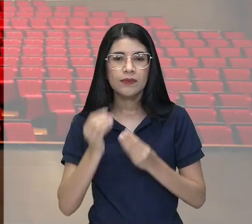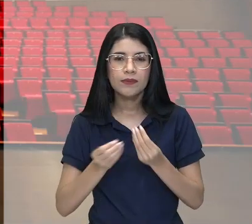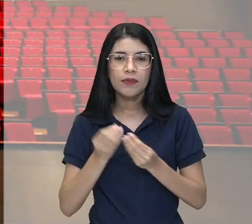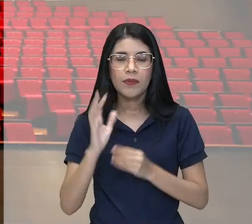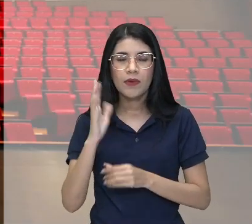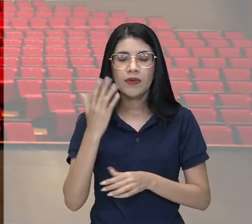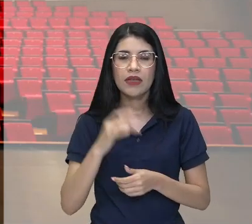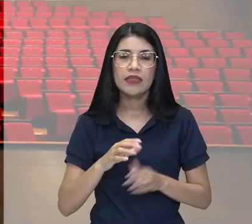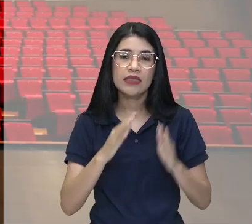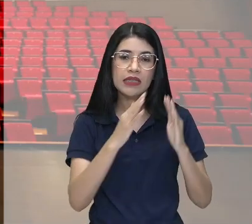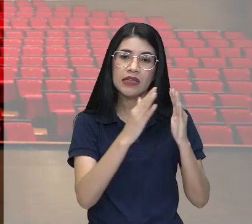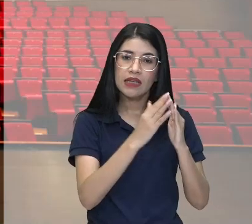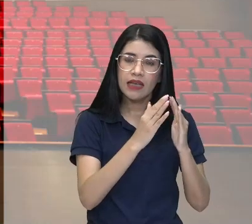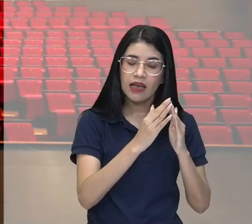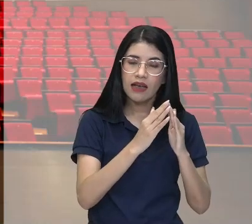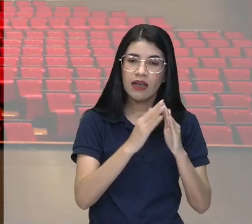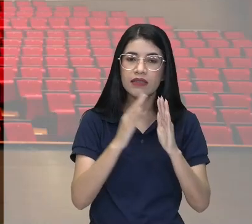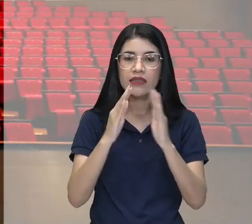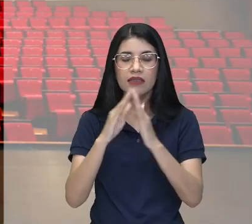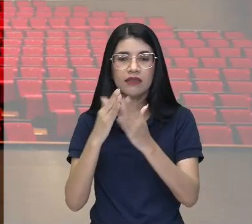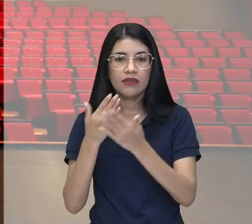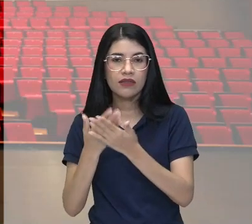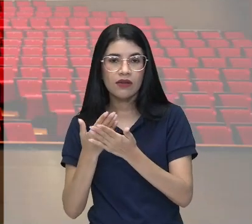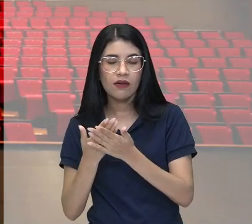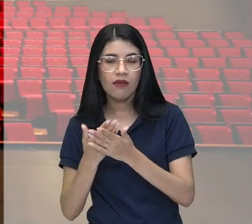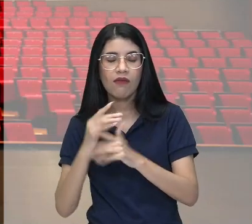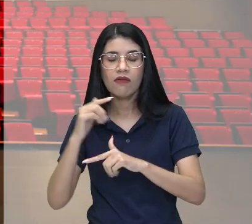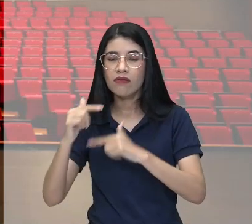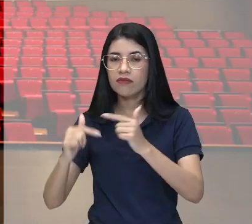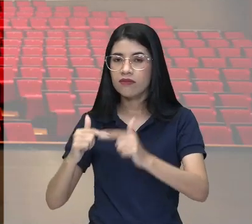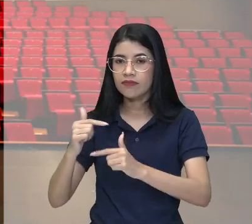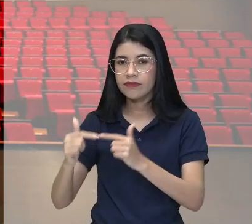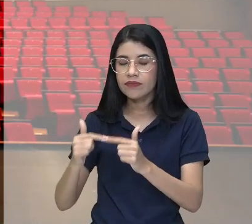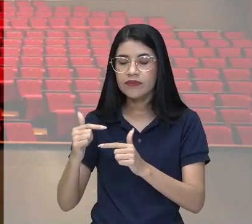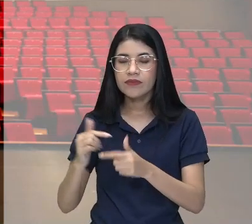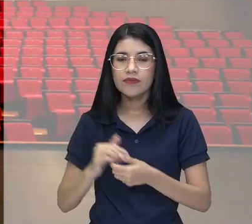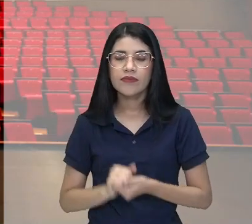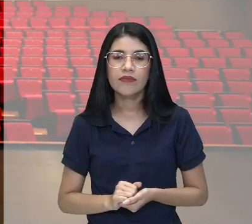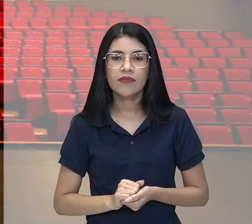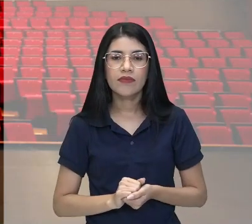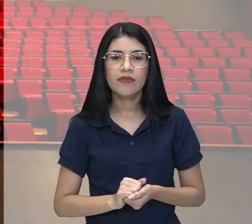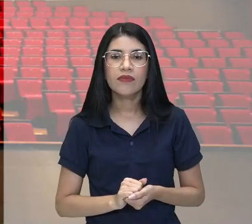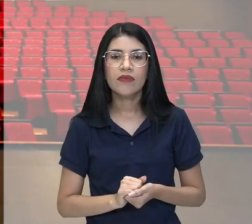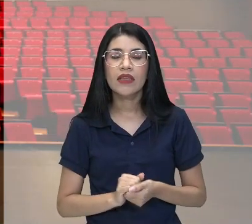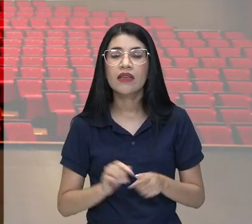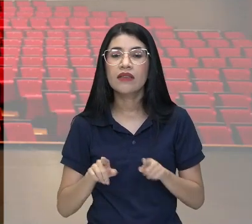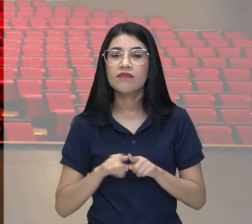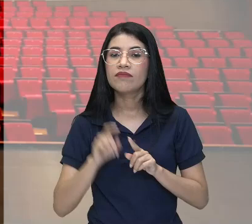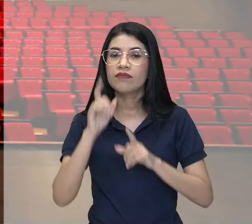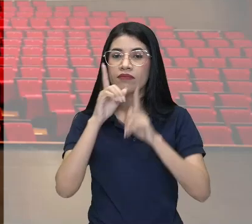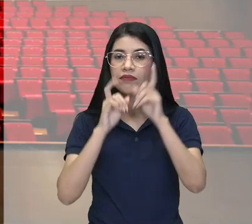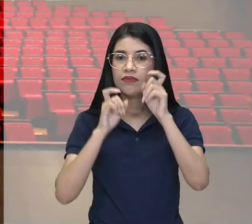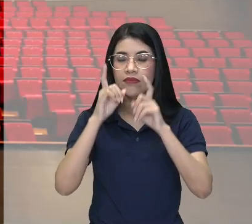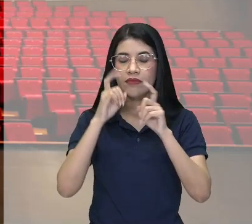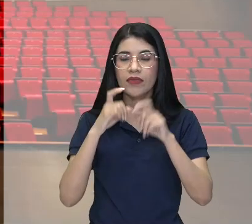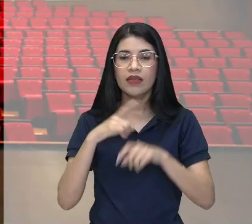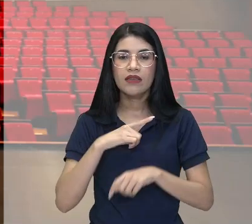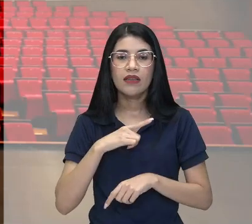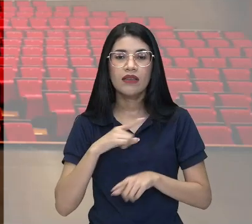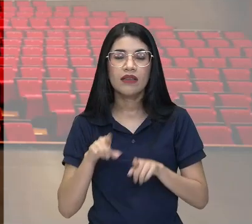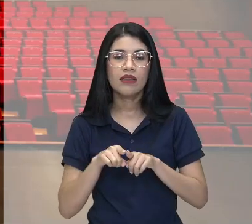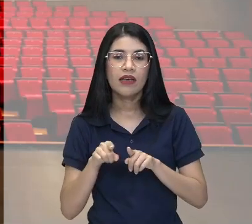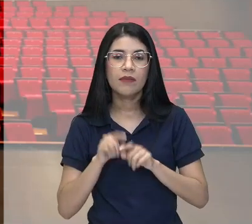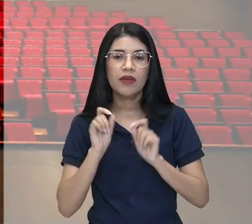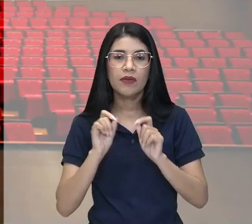sua casa, quanto na escola, no seu trabalho. Além dessas expressões faciais, nós temos as